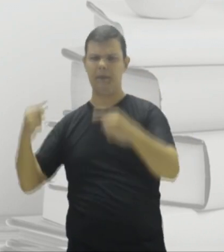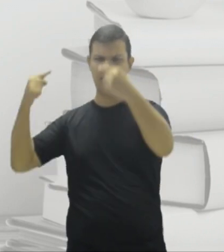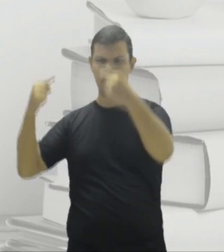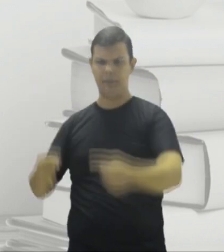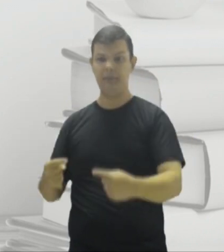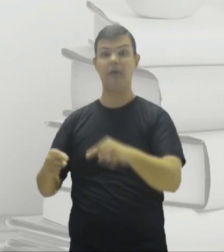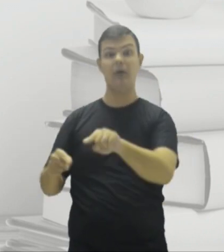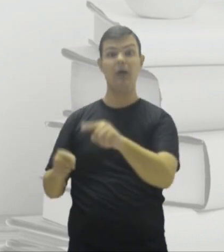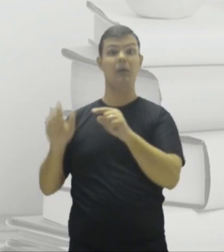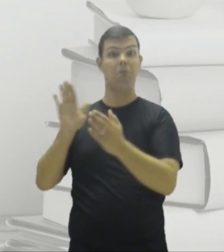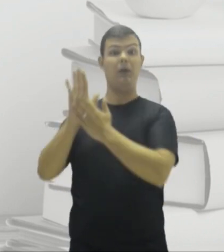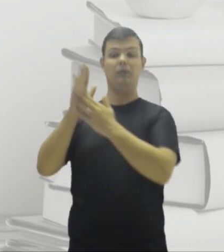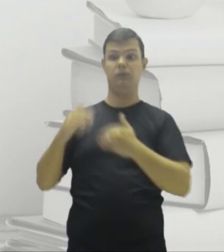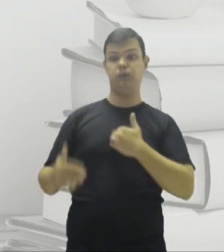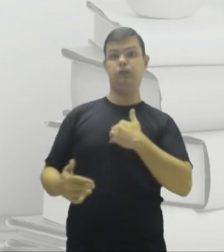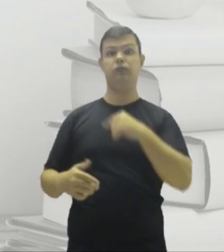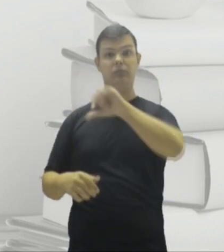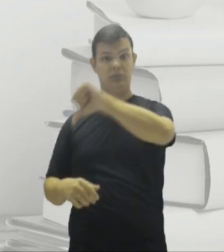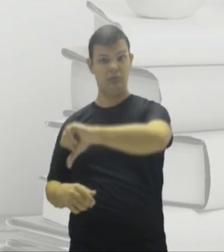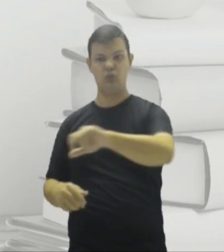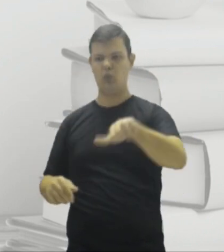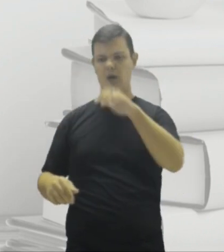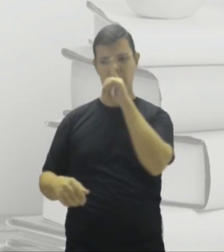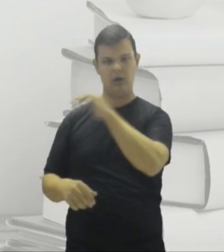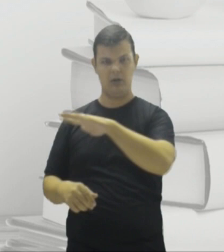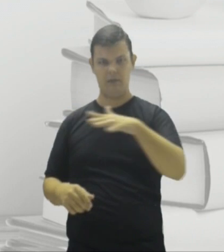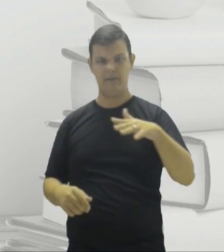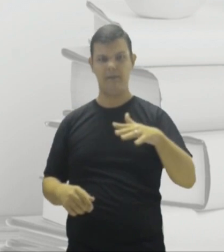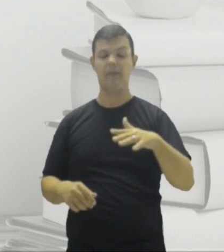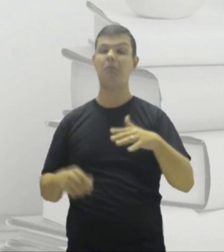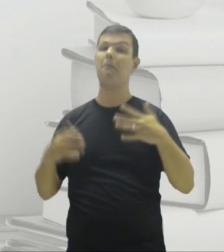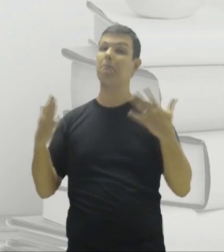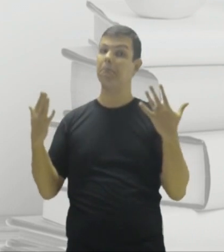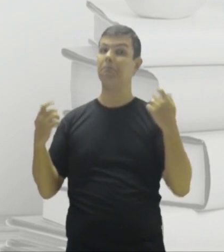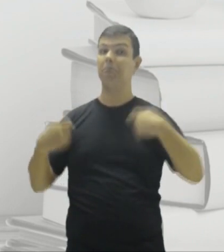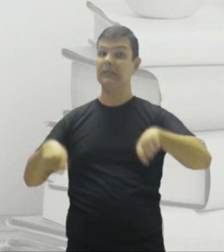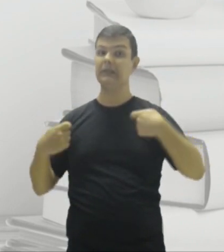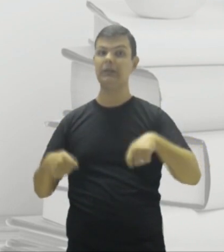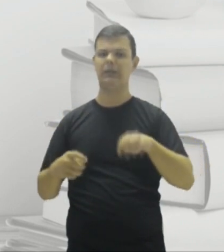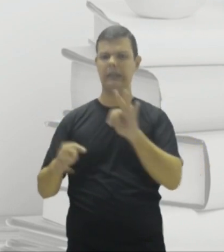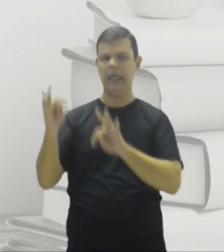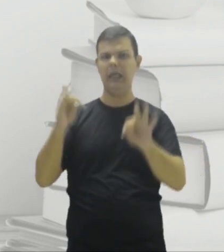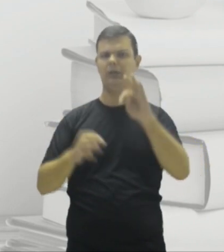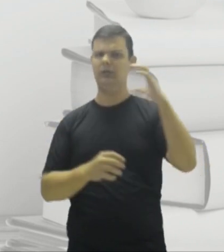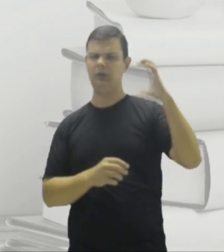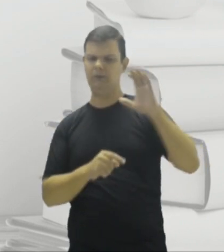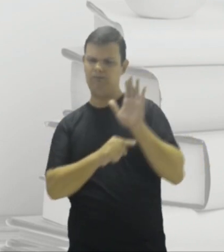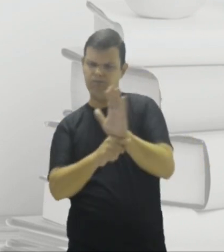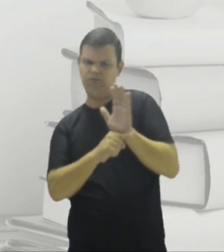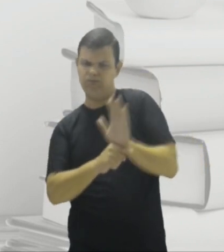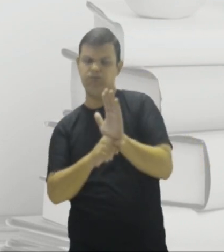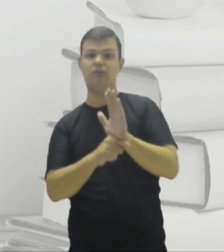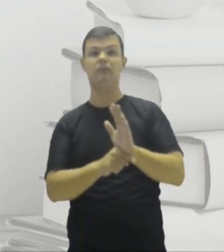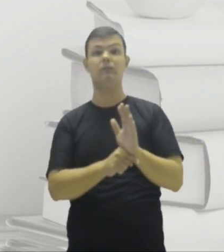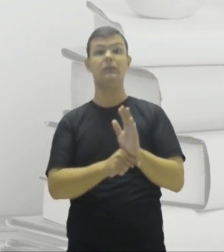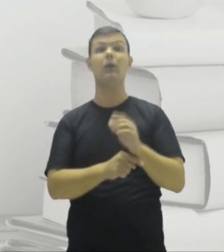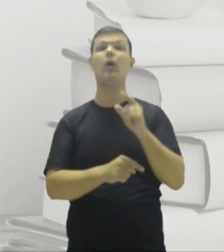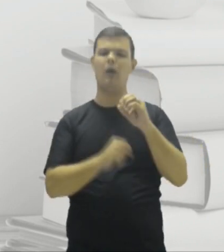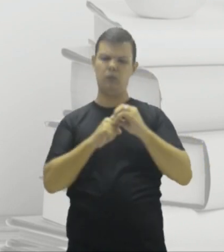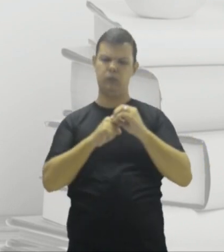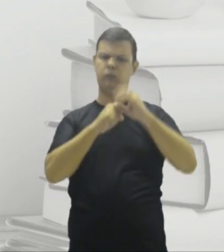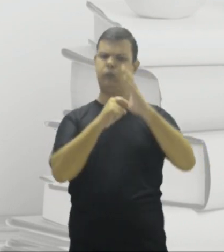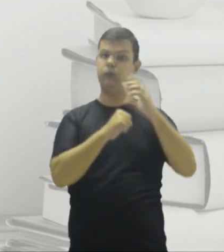dos impactos da acidificação dos oceanos. Para isso, é fundamental a cooperação técnica e científica, que envolve o aumento do